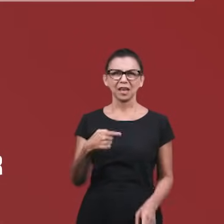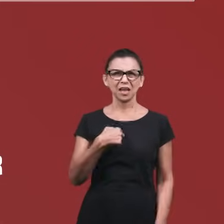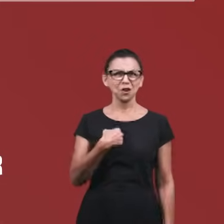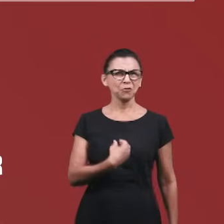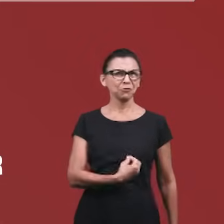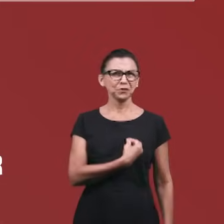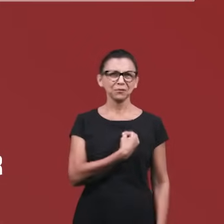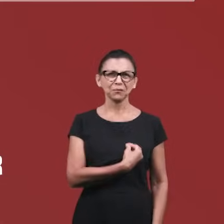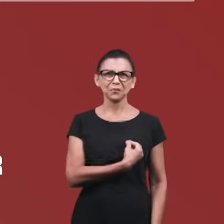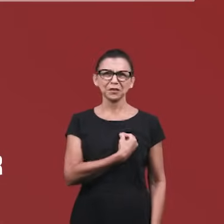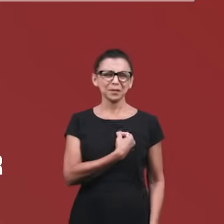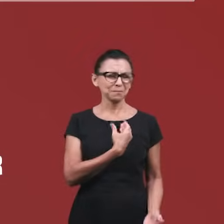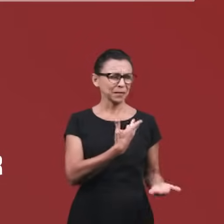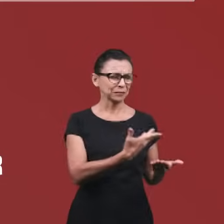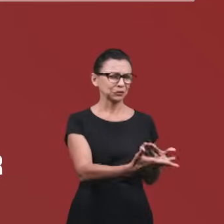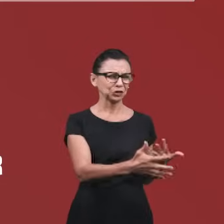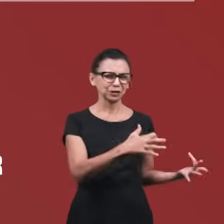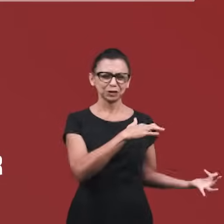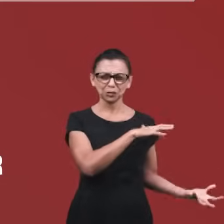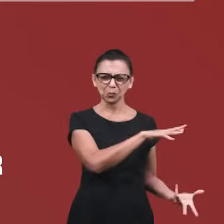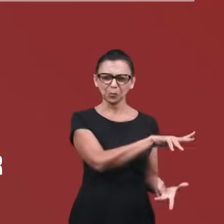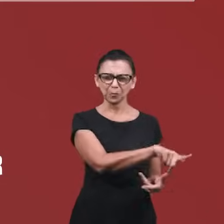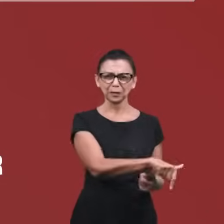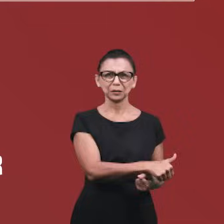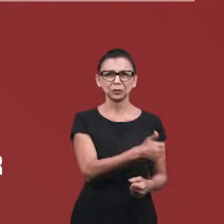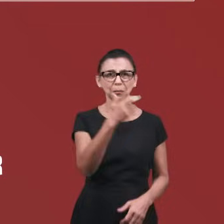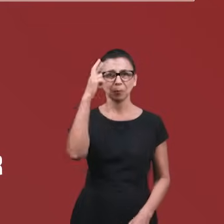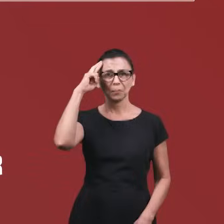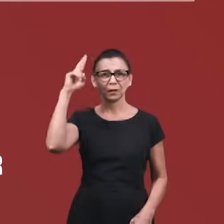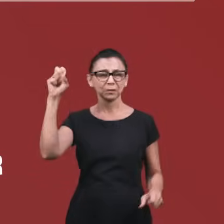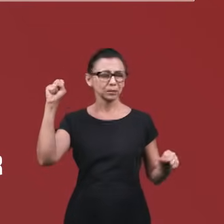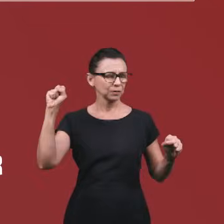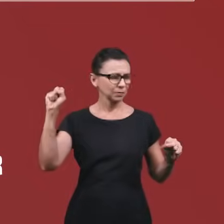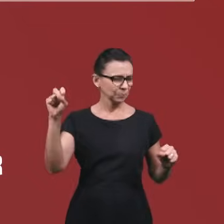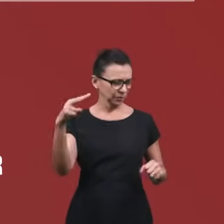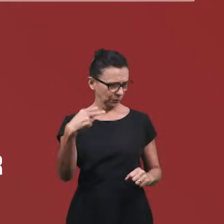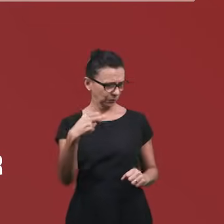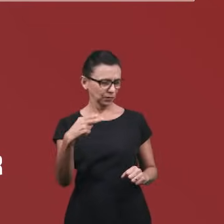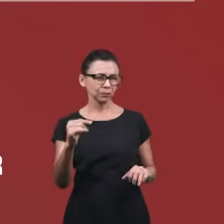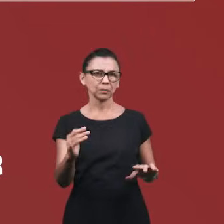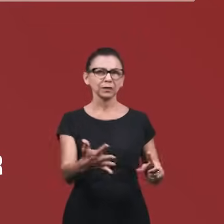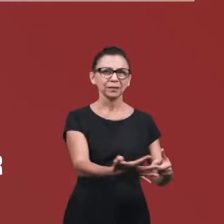Jesus go com seus braços de